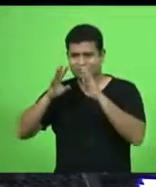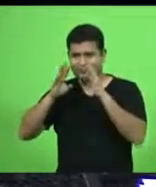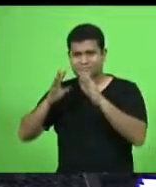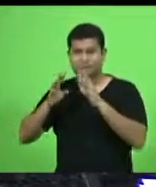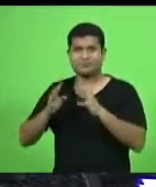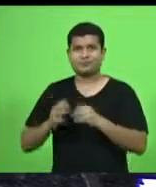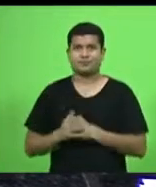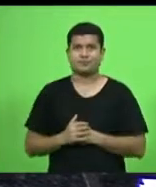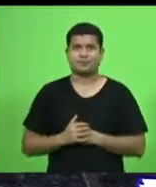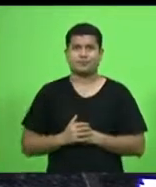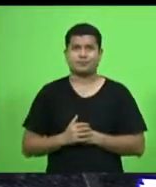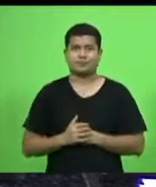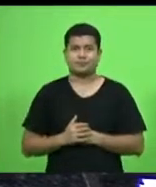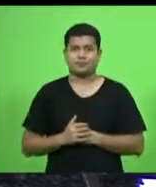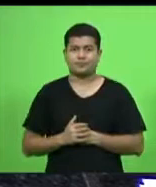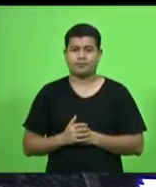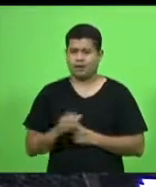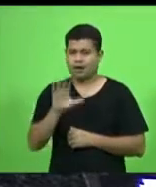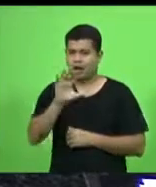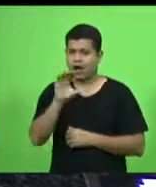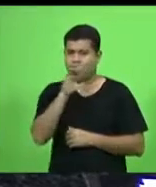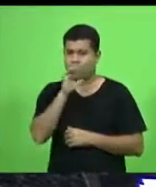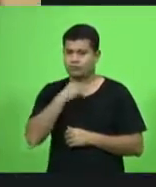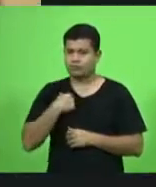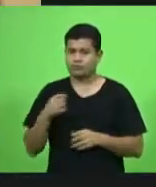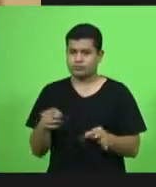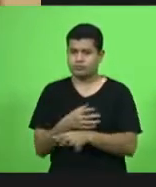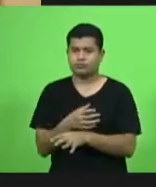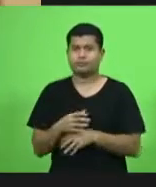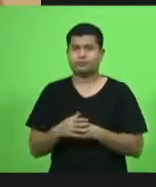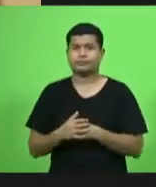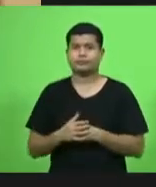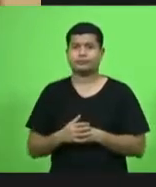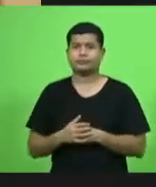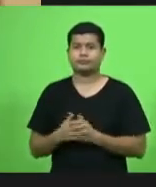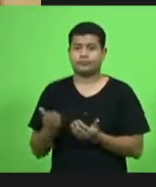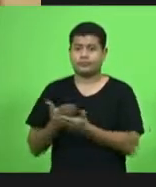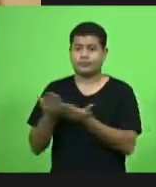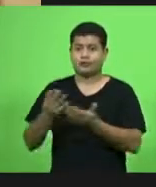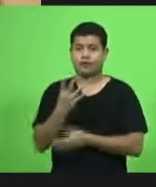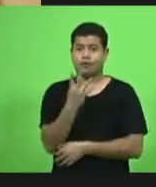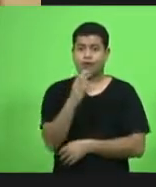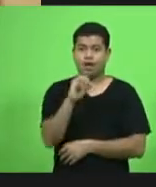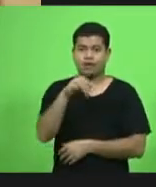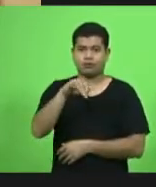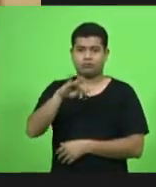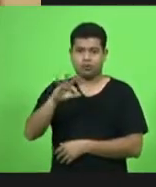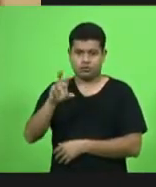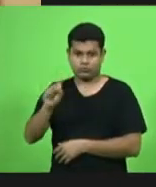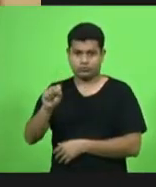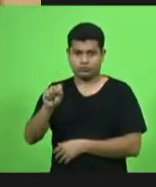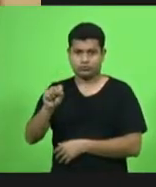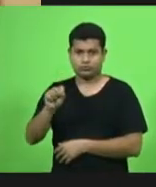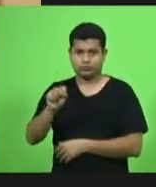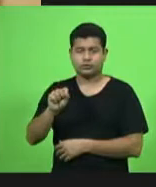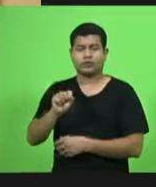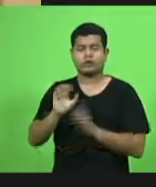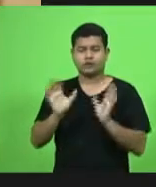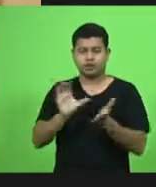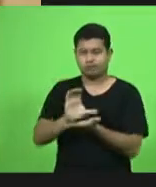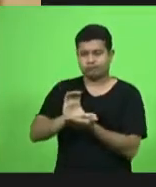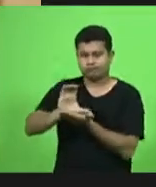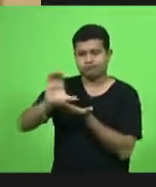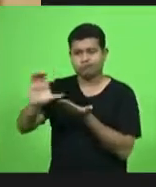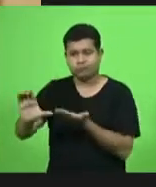Deputado Ivan... Só um minutinho, dá para me sugerir? Não sei, de acompanhamento tem... desses 40 milhões que foram colocados